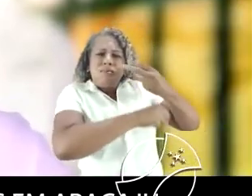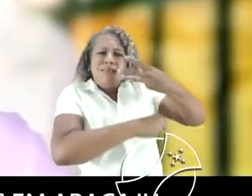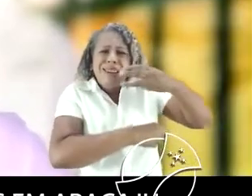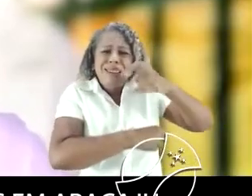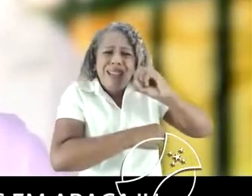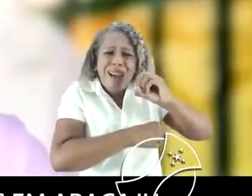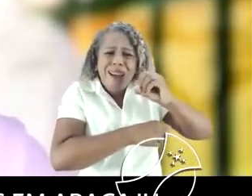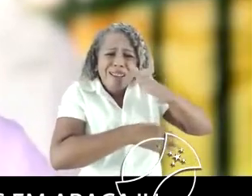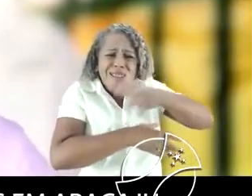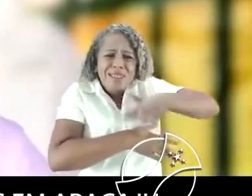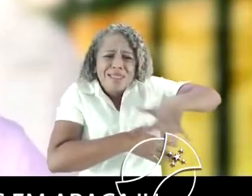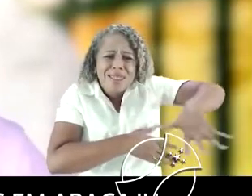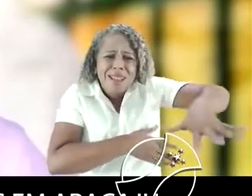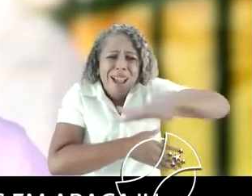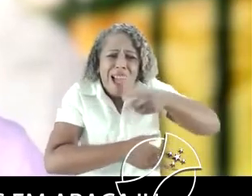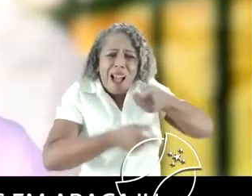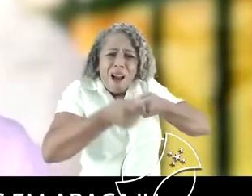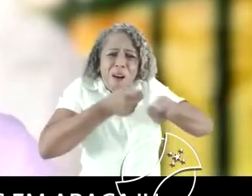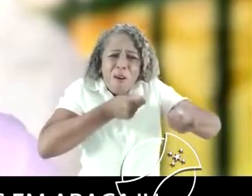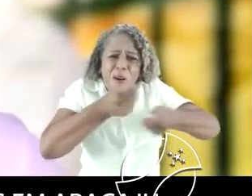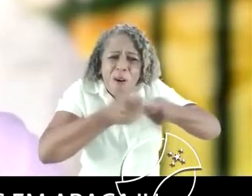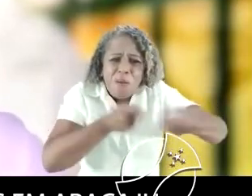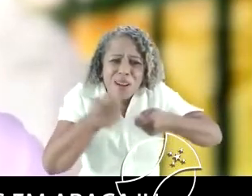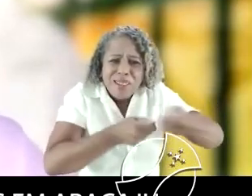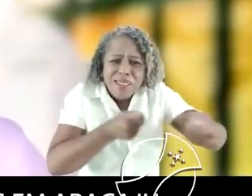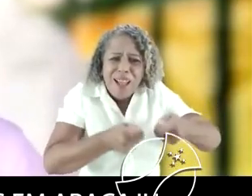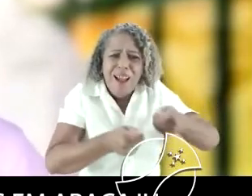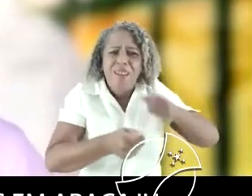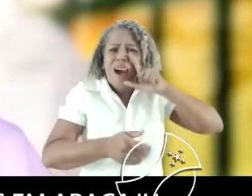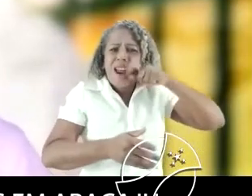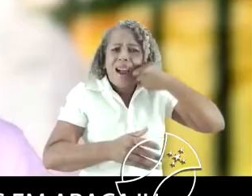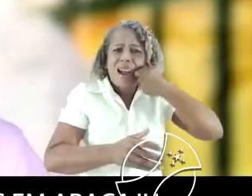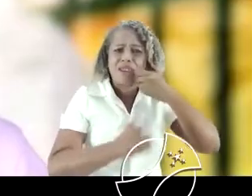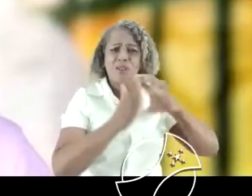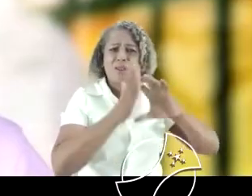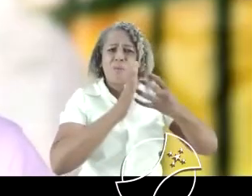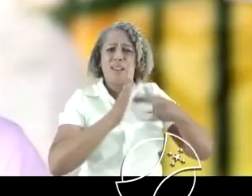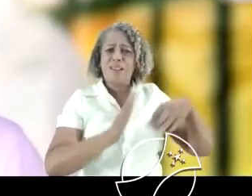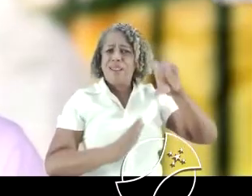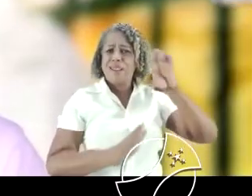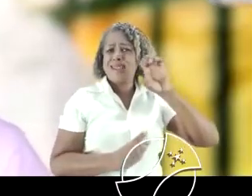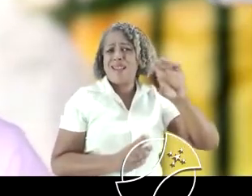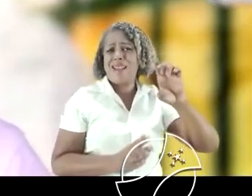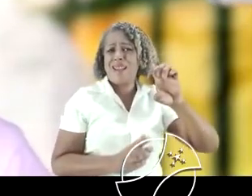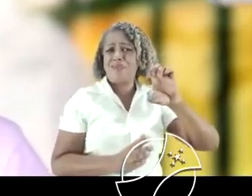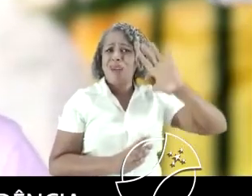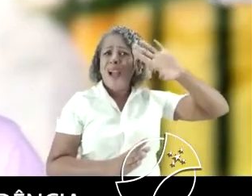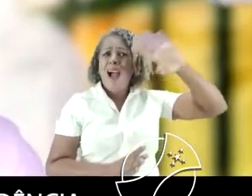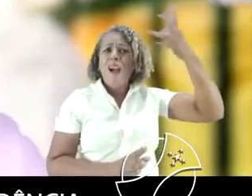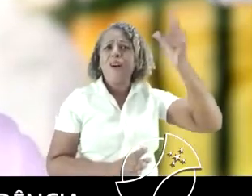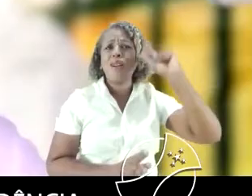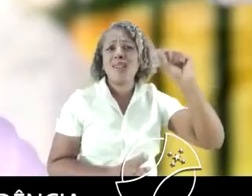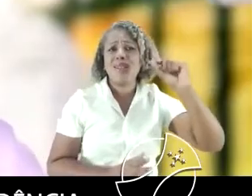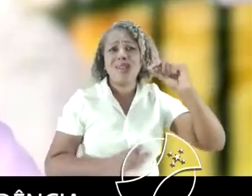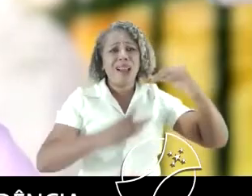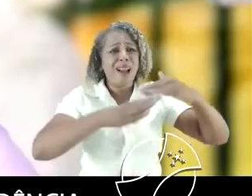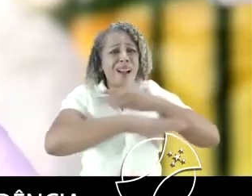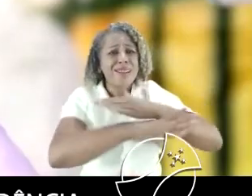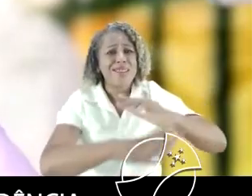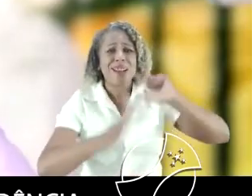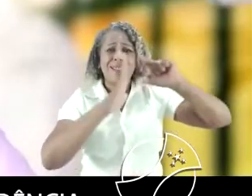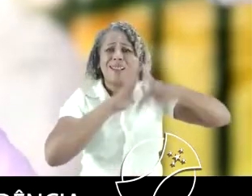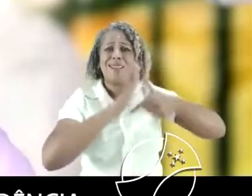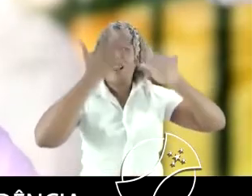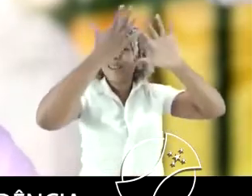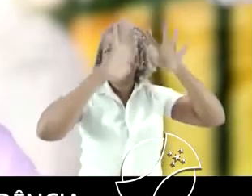Nos últimos 30 anos, praticamente todos os governos em Aracaju foram de esquerda. Isso condenou nossa